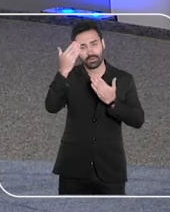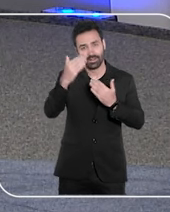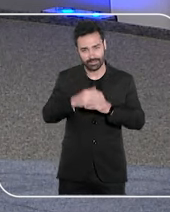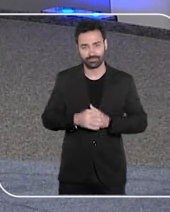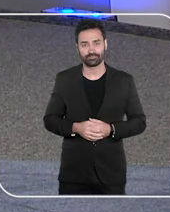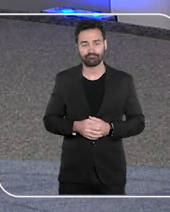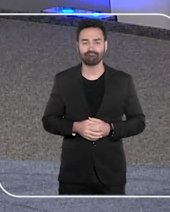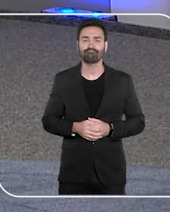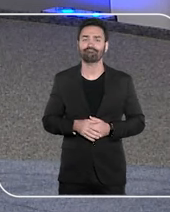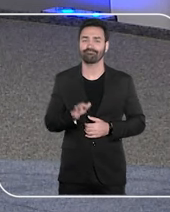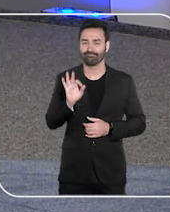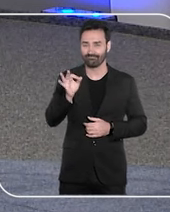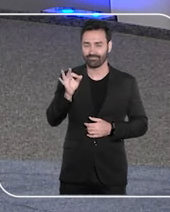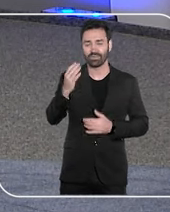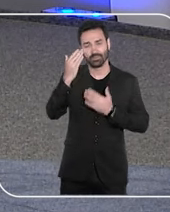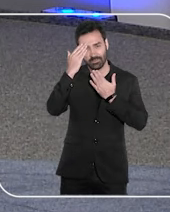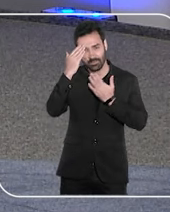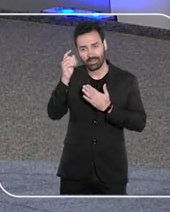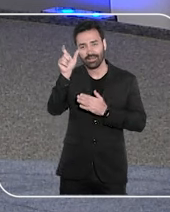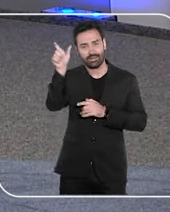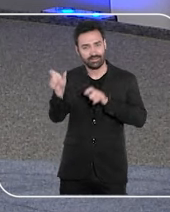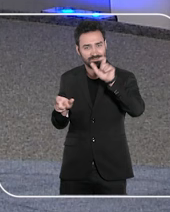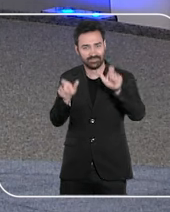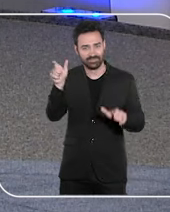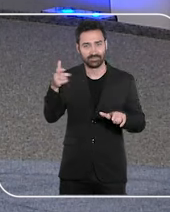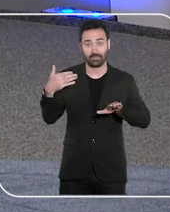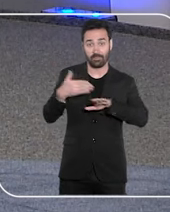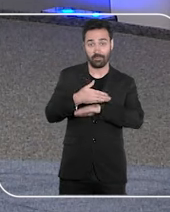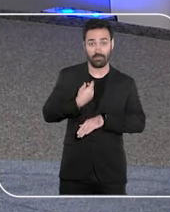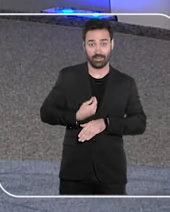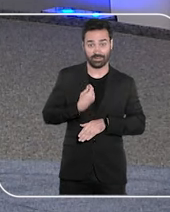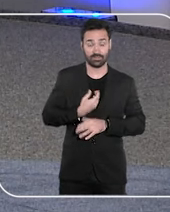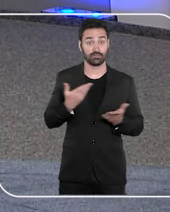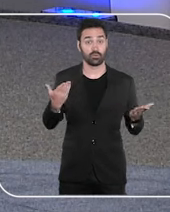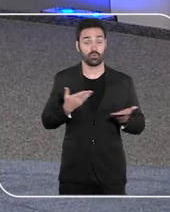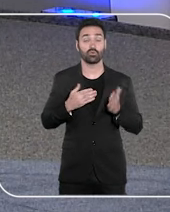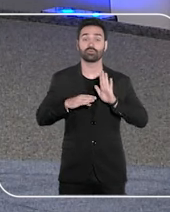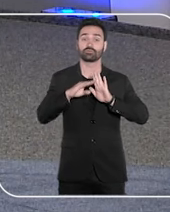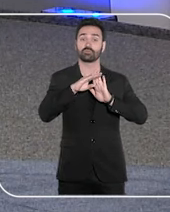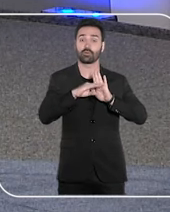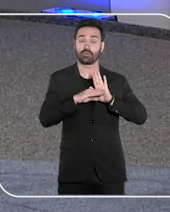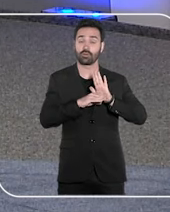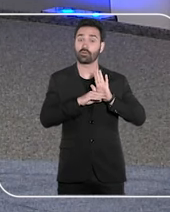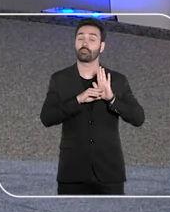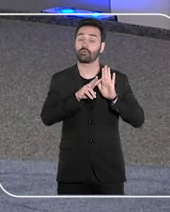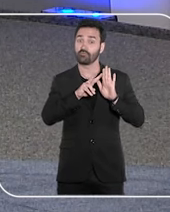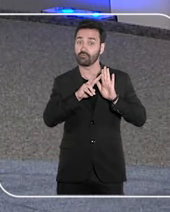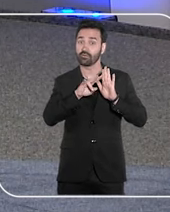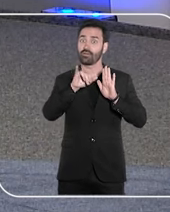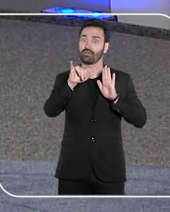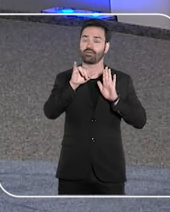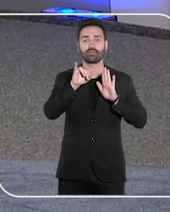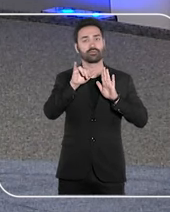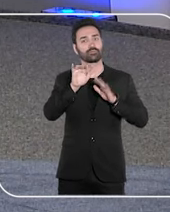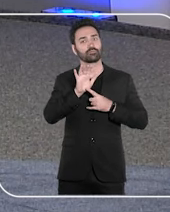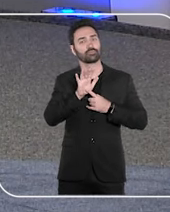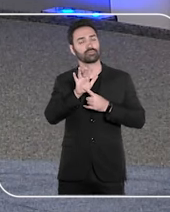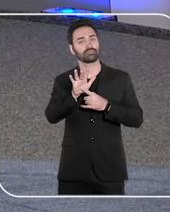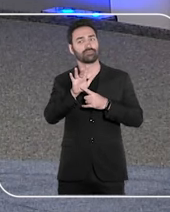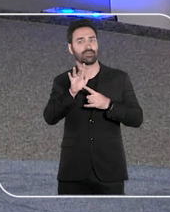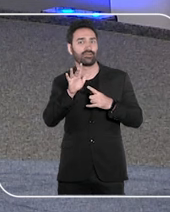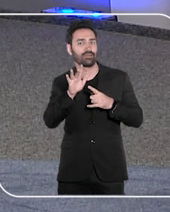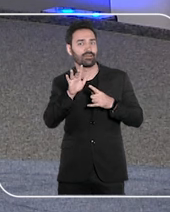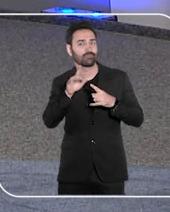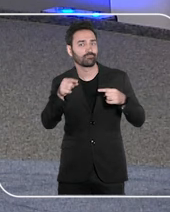agradeço muito aos ministros pela presença e o programa hoje busca estar exatamente à altura de todo esse clima festivo.